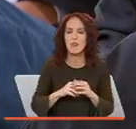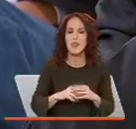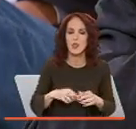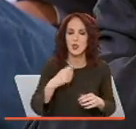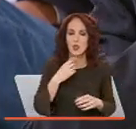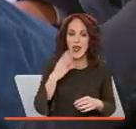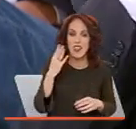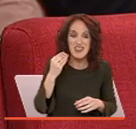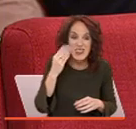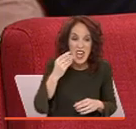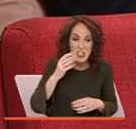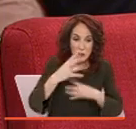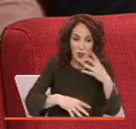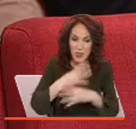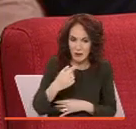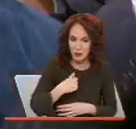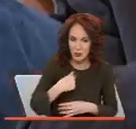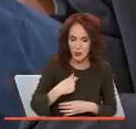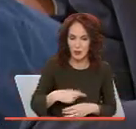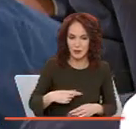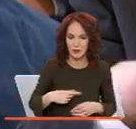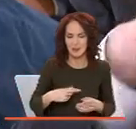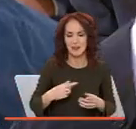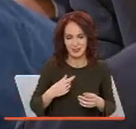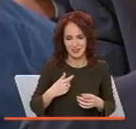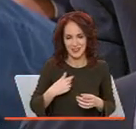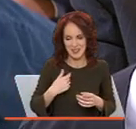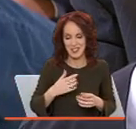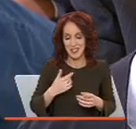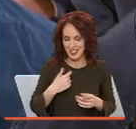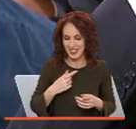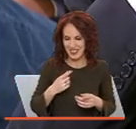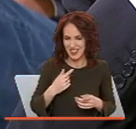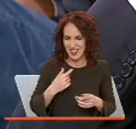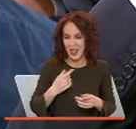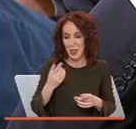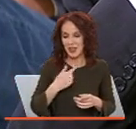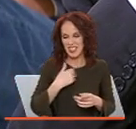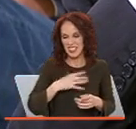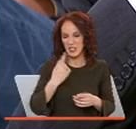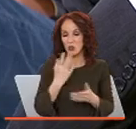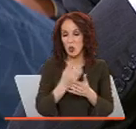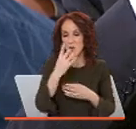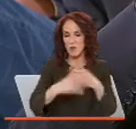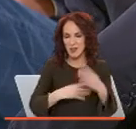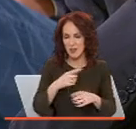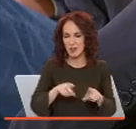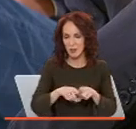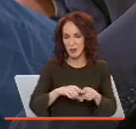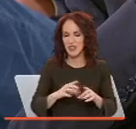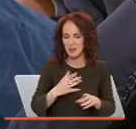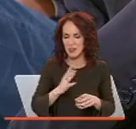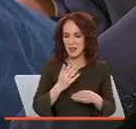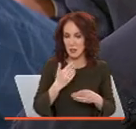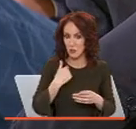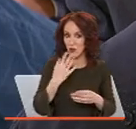10 mandatos. E... faltou um zero. Mas a coisa correu bem. No final do 7º